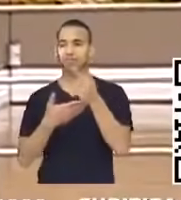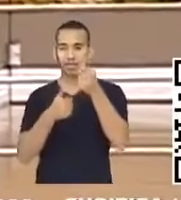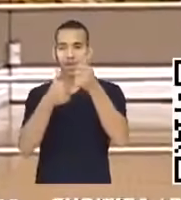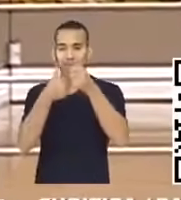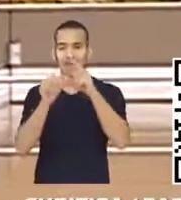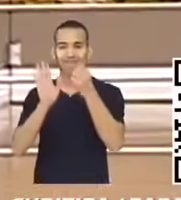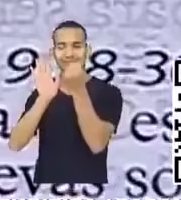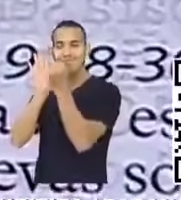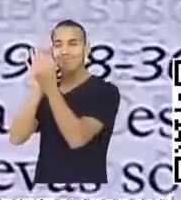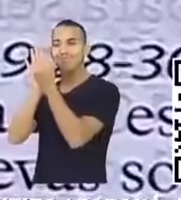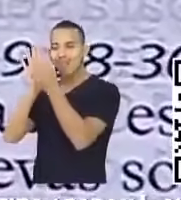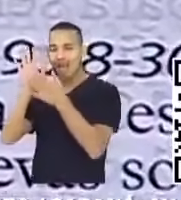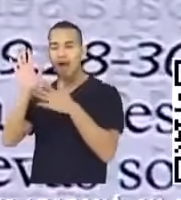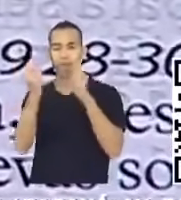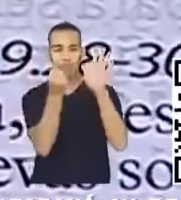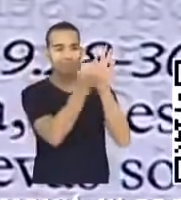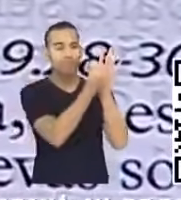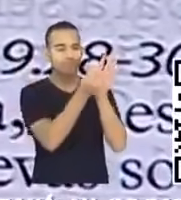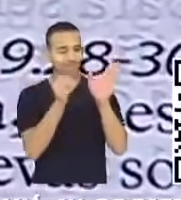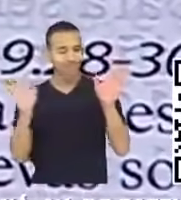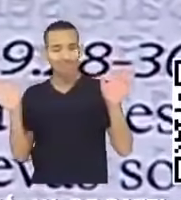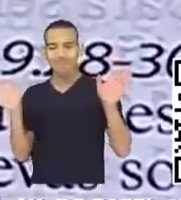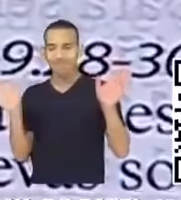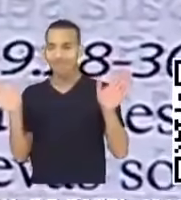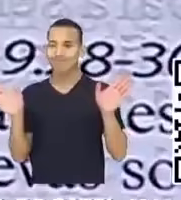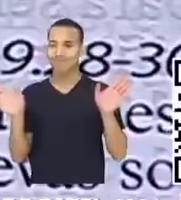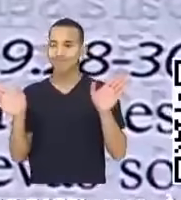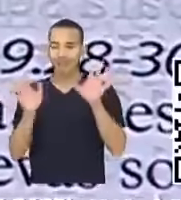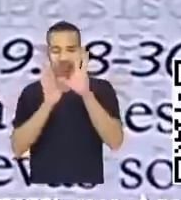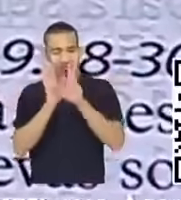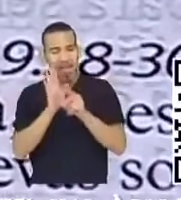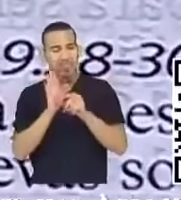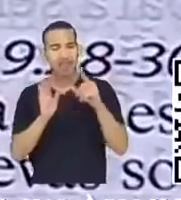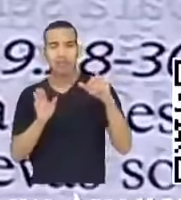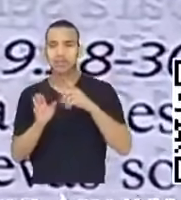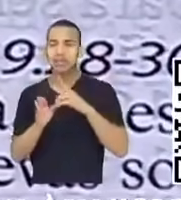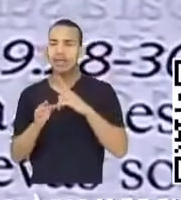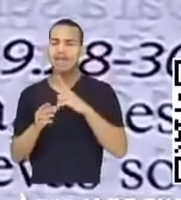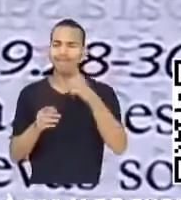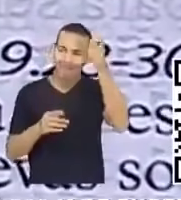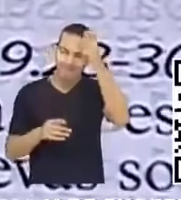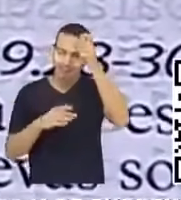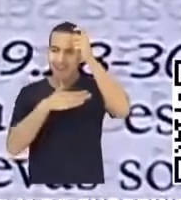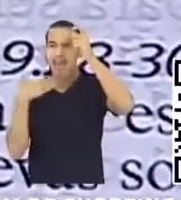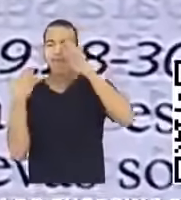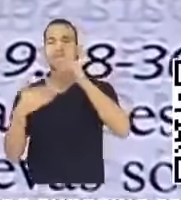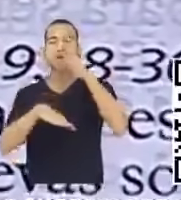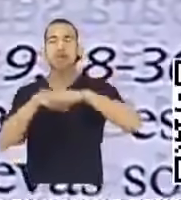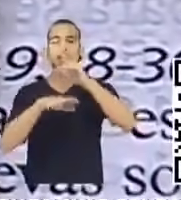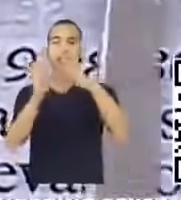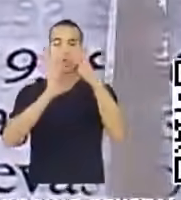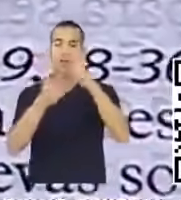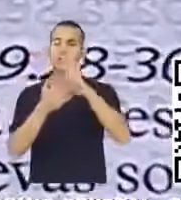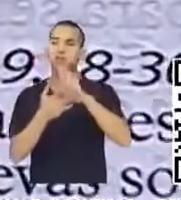tava na cruz é um fora-da-lei um ladrão condenado ao inferno EA morte falou Jesus